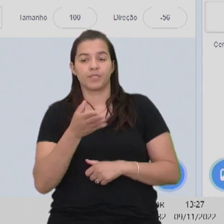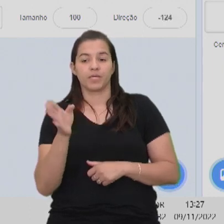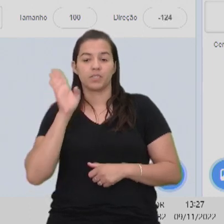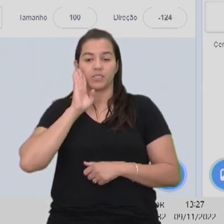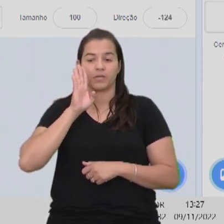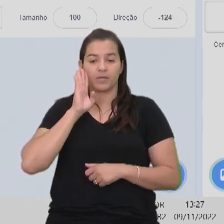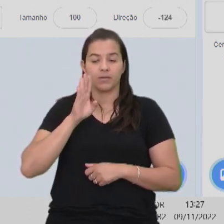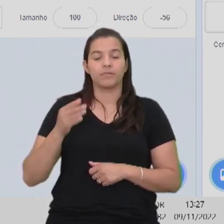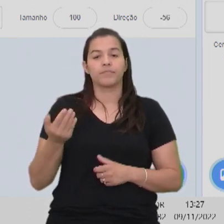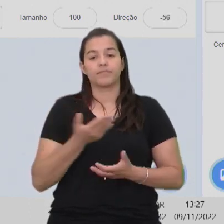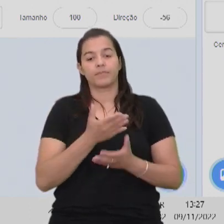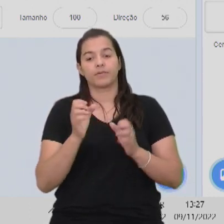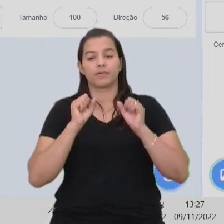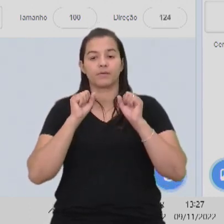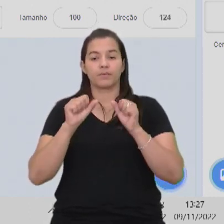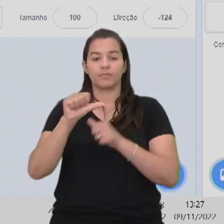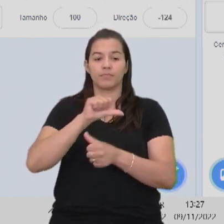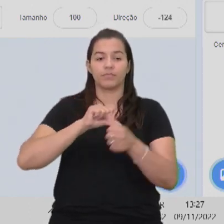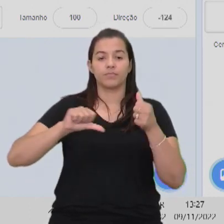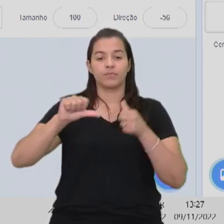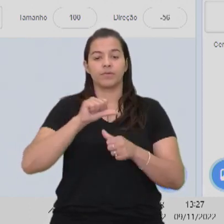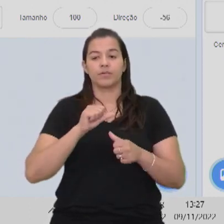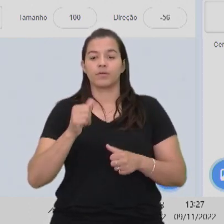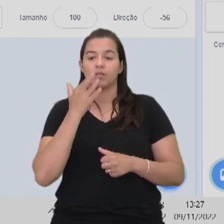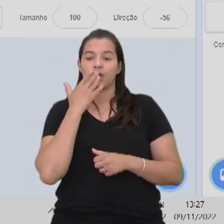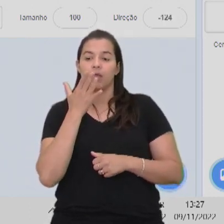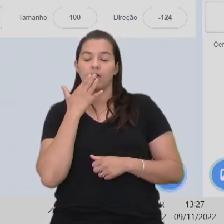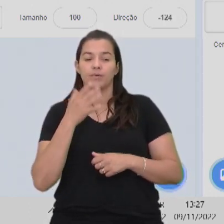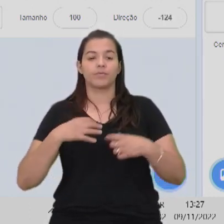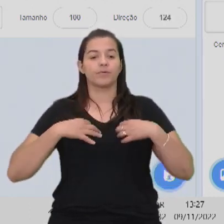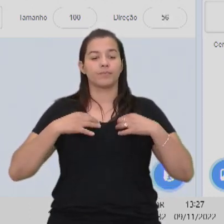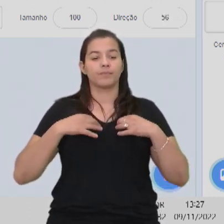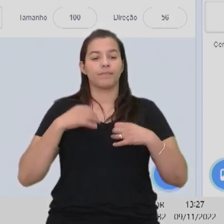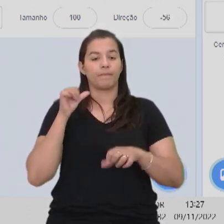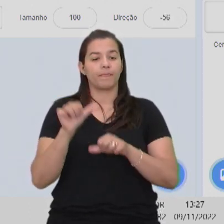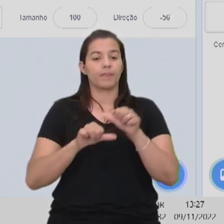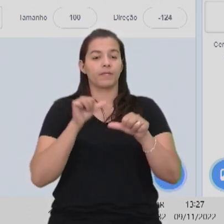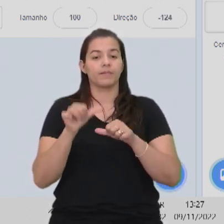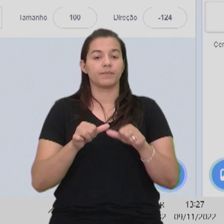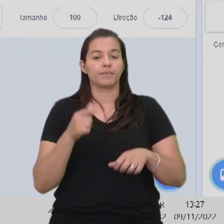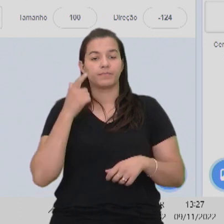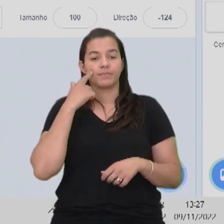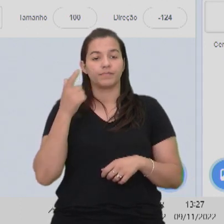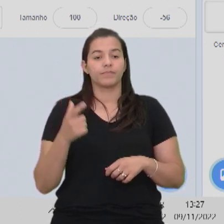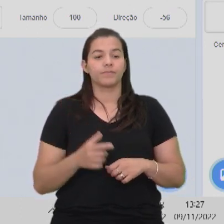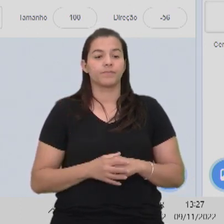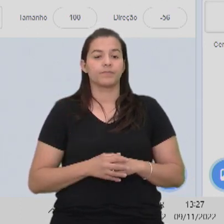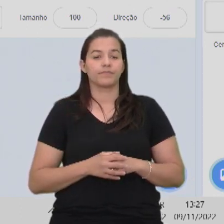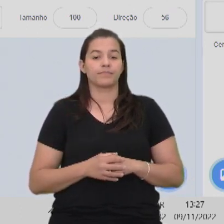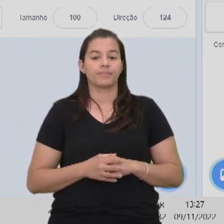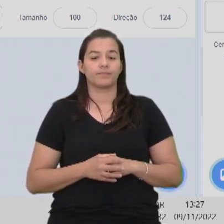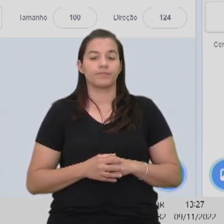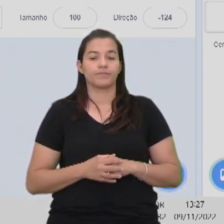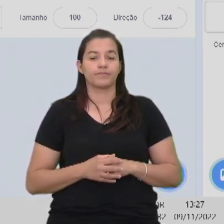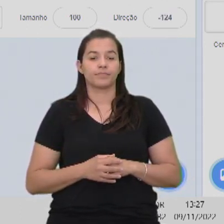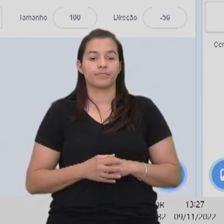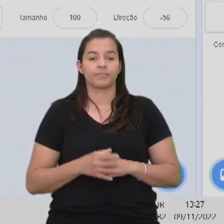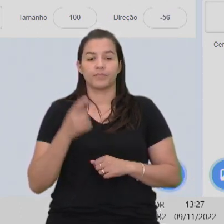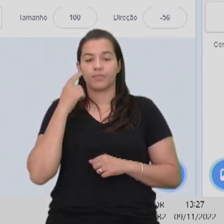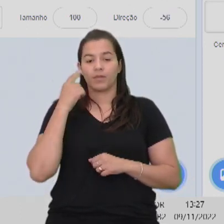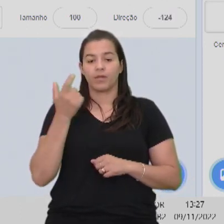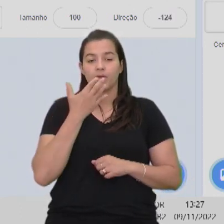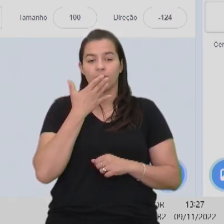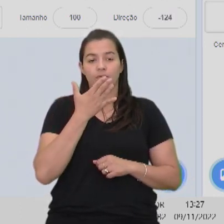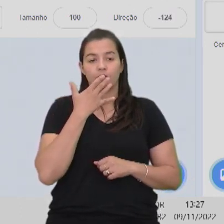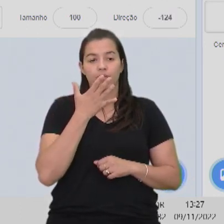legal? Aí você poderia mudar a fantasia dele no meio do caminho. Professora, como que eu mudo fantasia? Se a gente for em fantasia aqui, ó, a gente pode ver que o gato tem 2